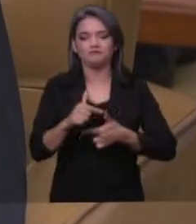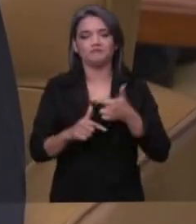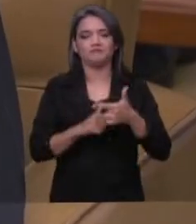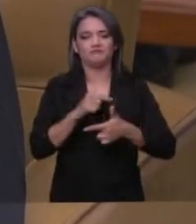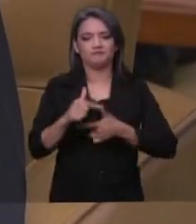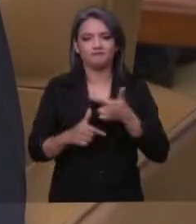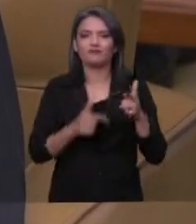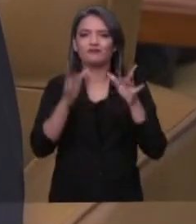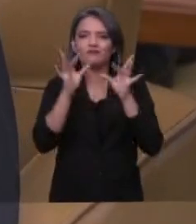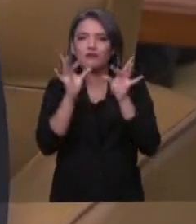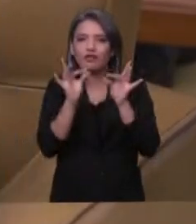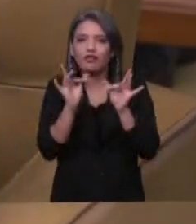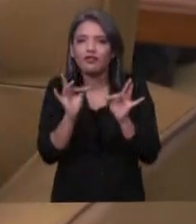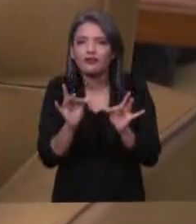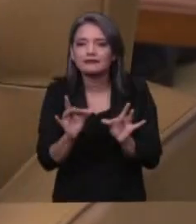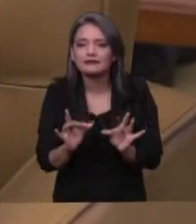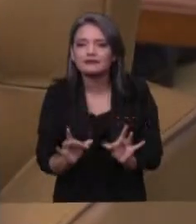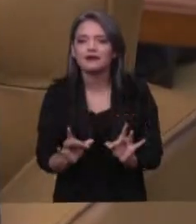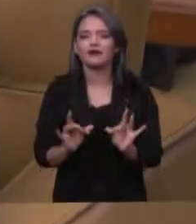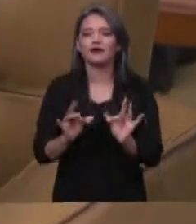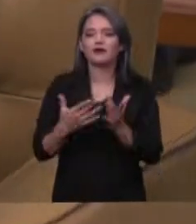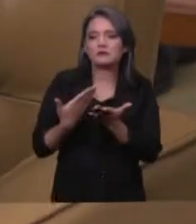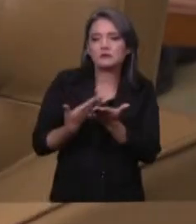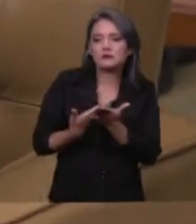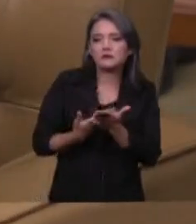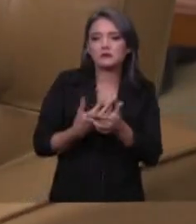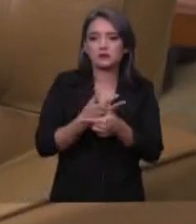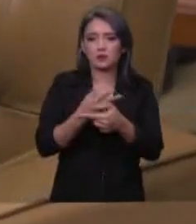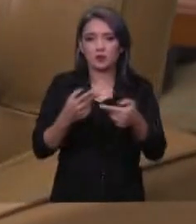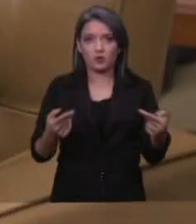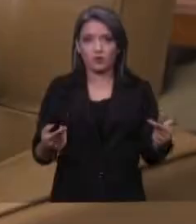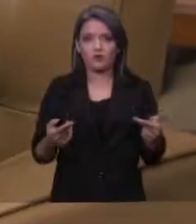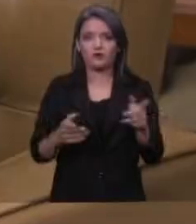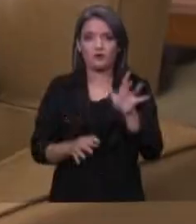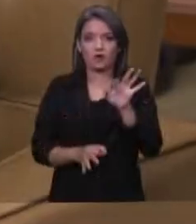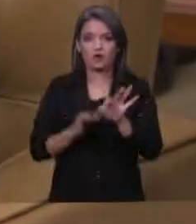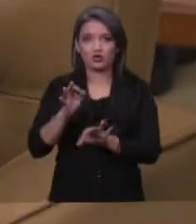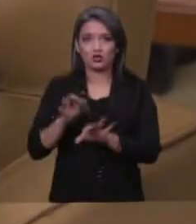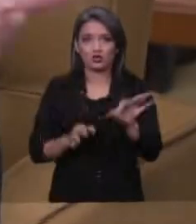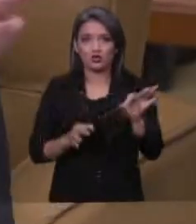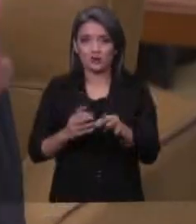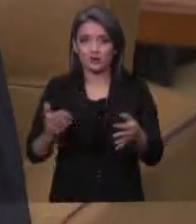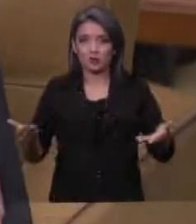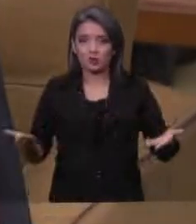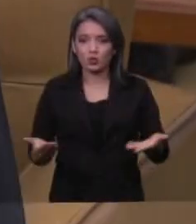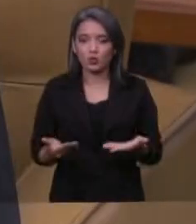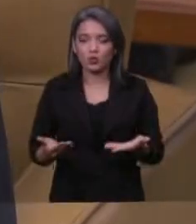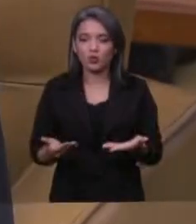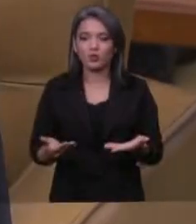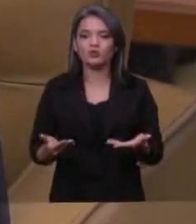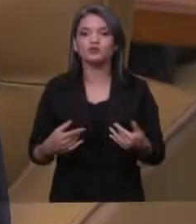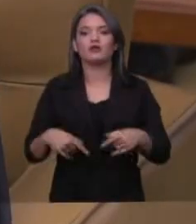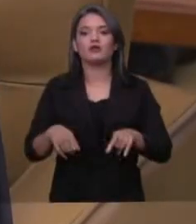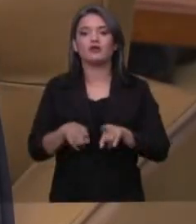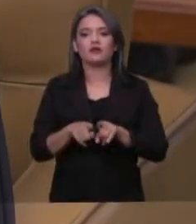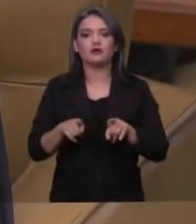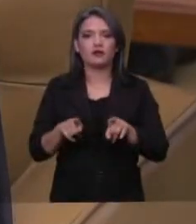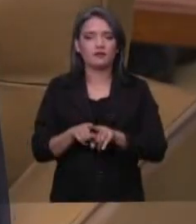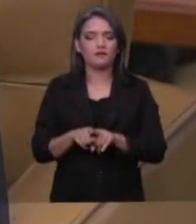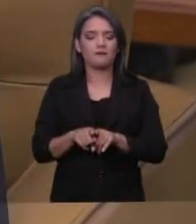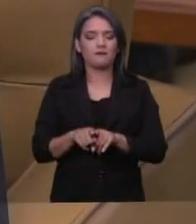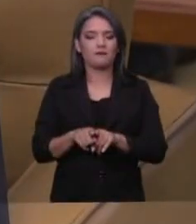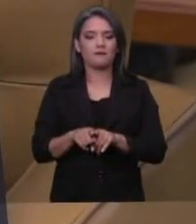extremamente meticuloso, não só para esse julgamento, mas também para toda a